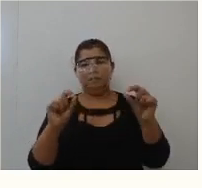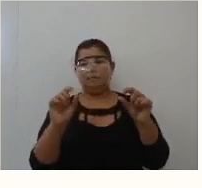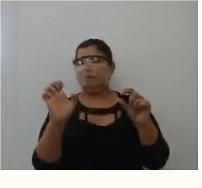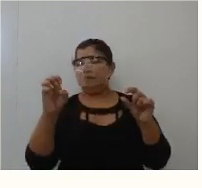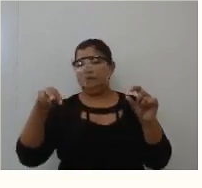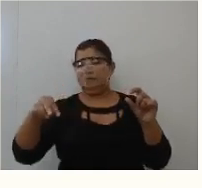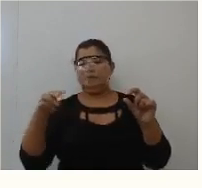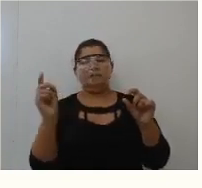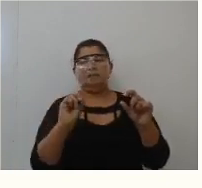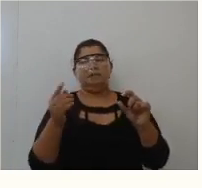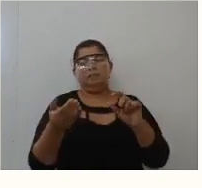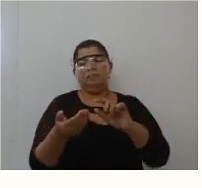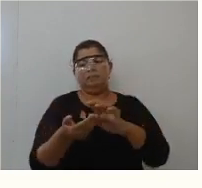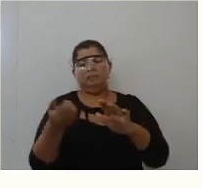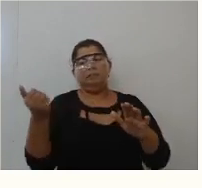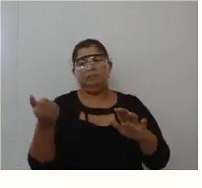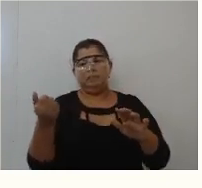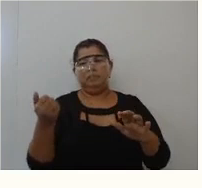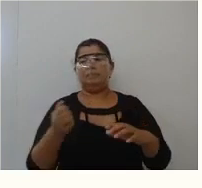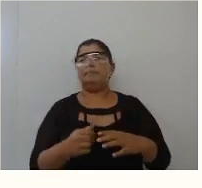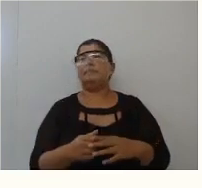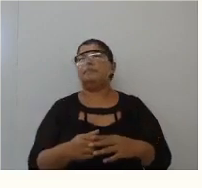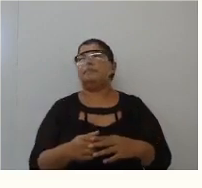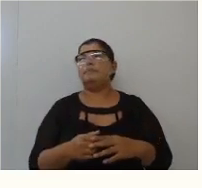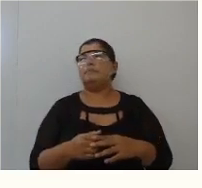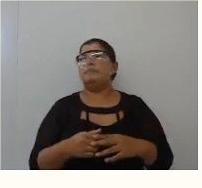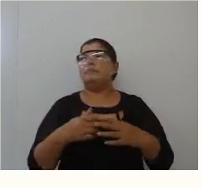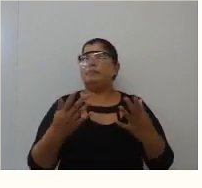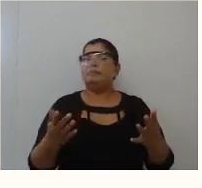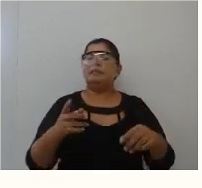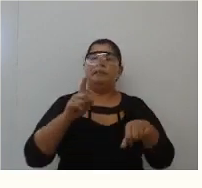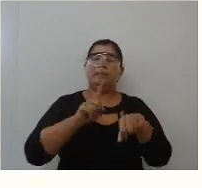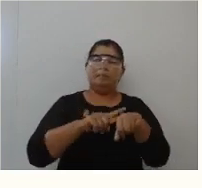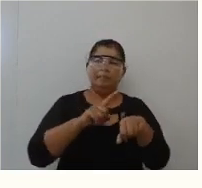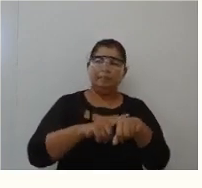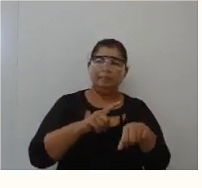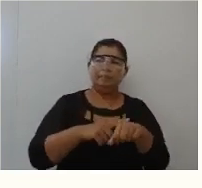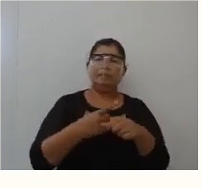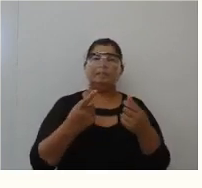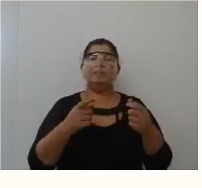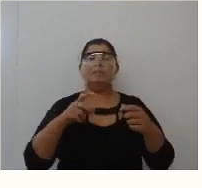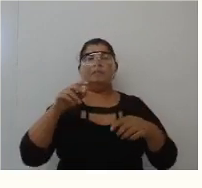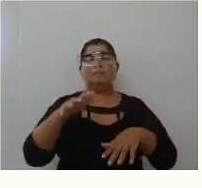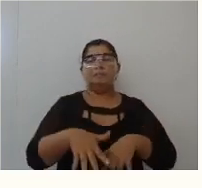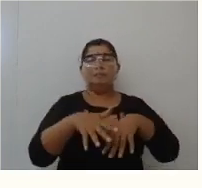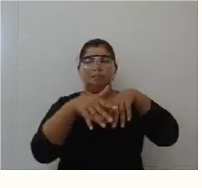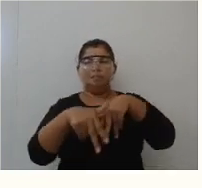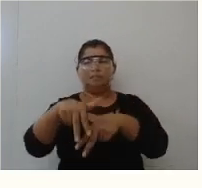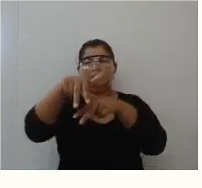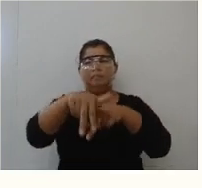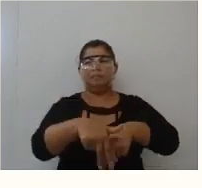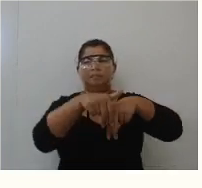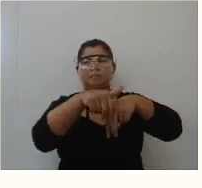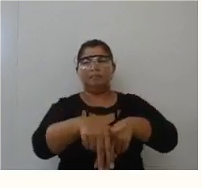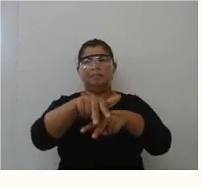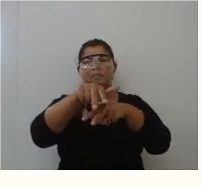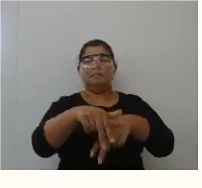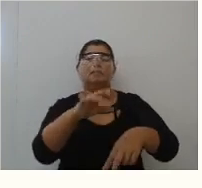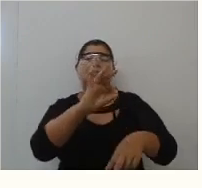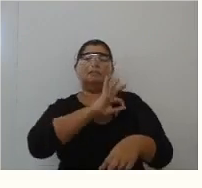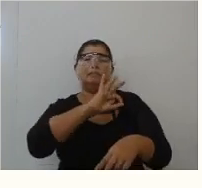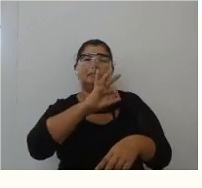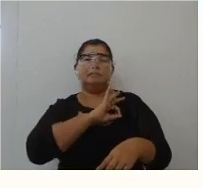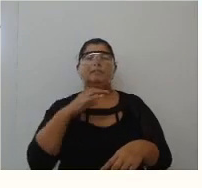de oralidade, é linguagem coloquial. Olha o exemplo. Ao mesmo tempo que marchavam, os soldados cantavam